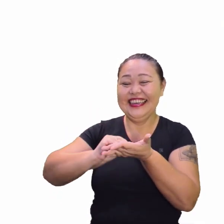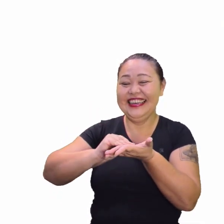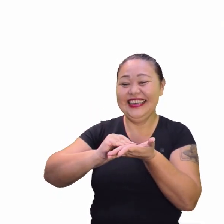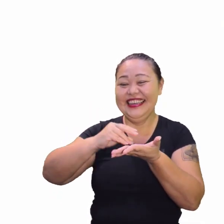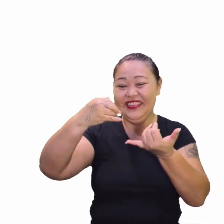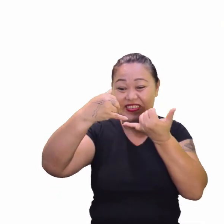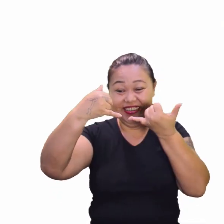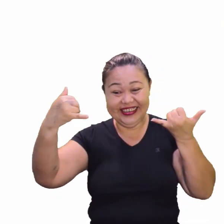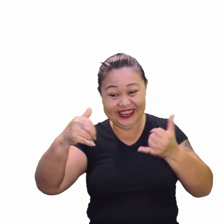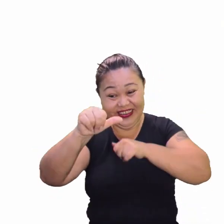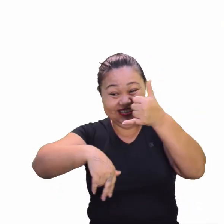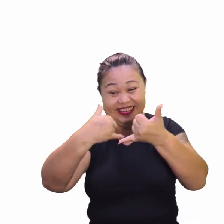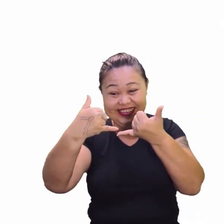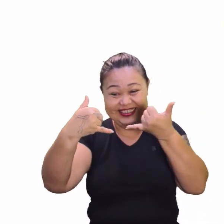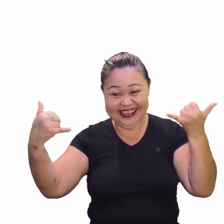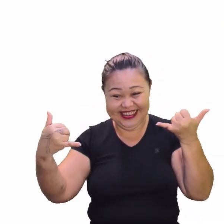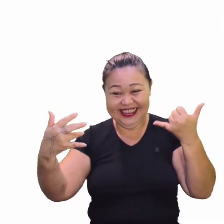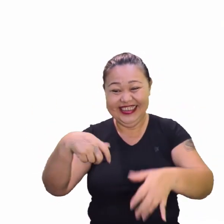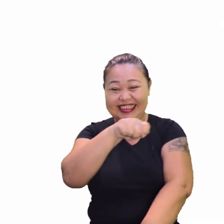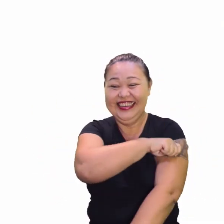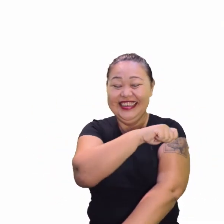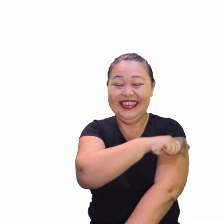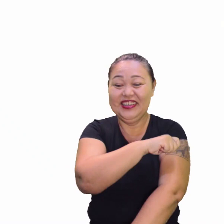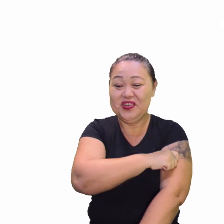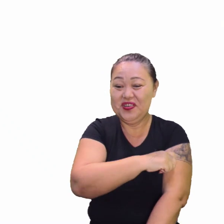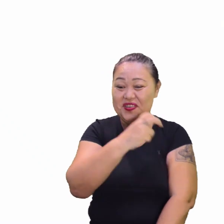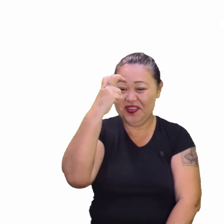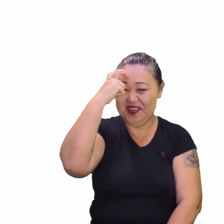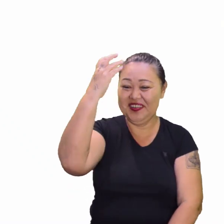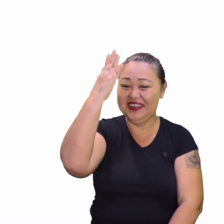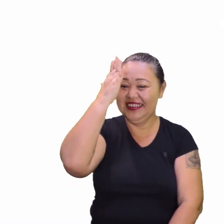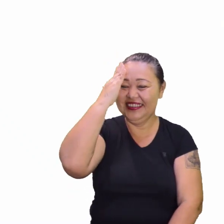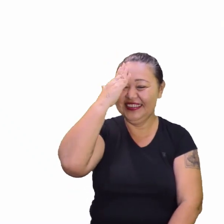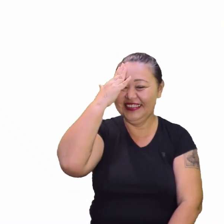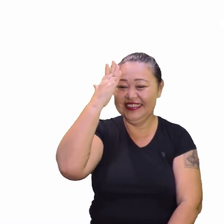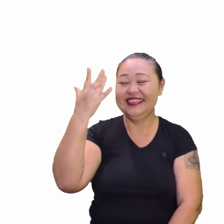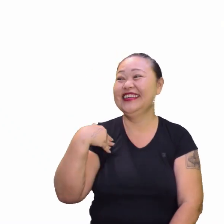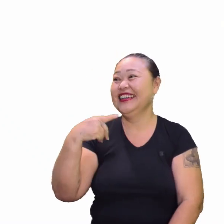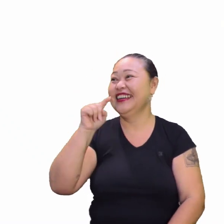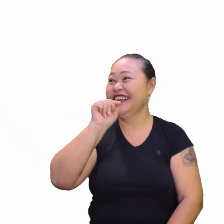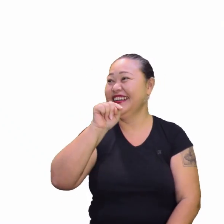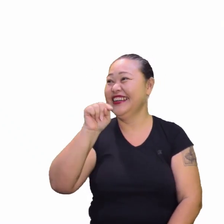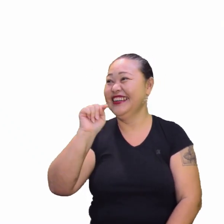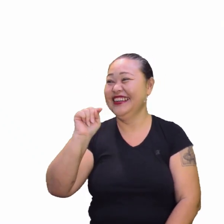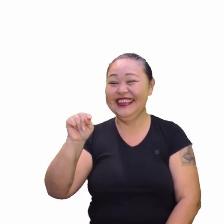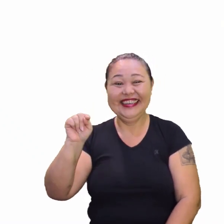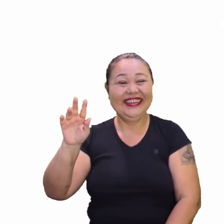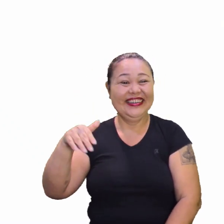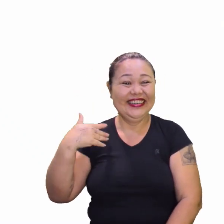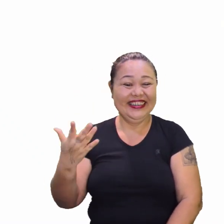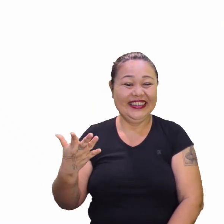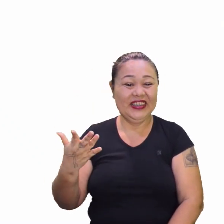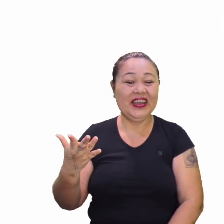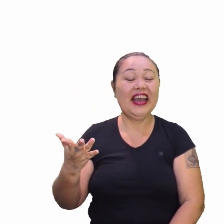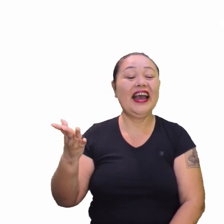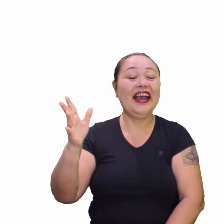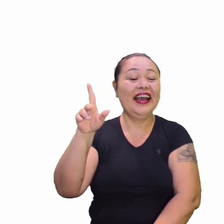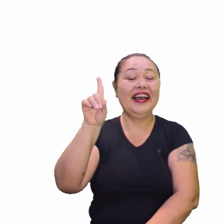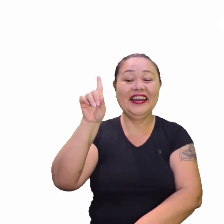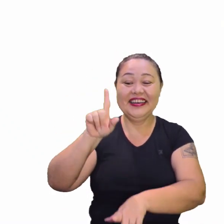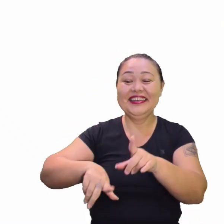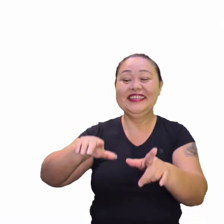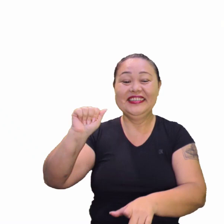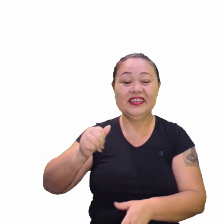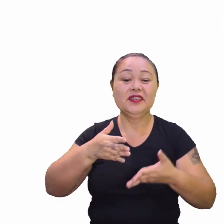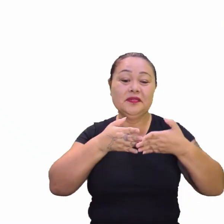ficou linha. E nossos alunos são inteligentes, eles entenderam que essa questão é de pontinho. Beleza. Vamos lá. Tá bom, já fica rindo de nós